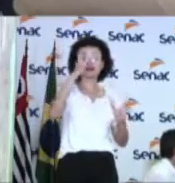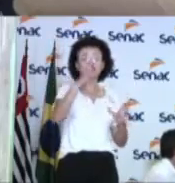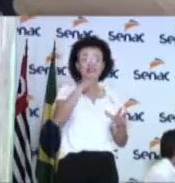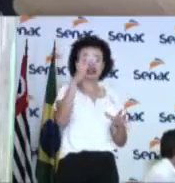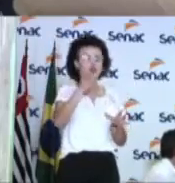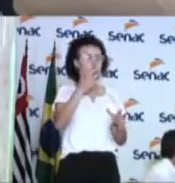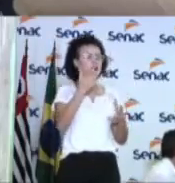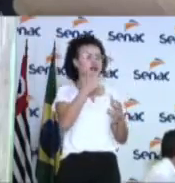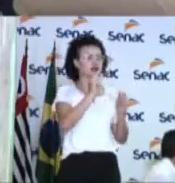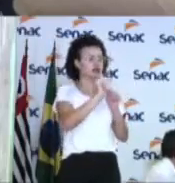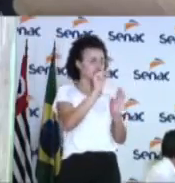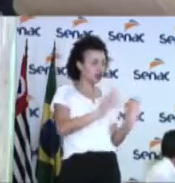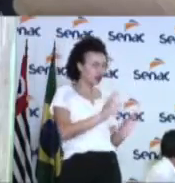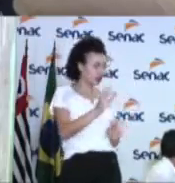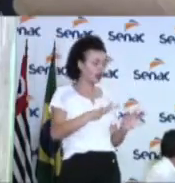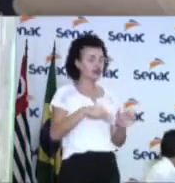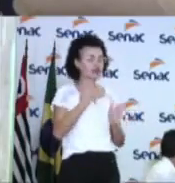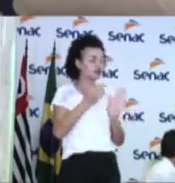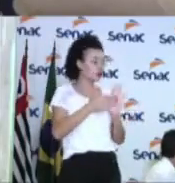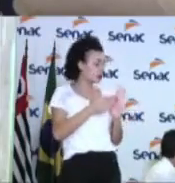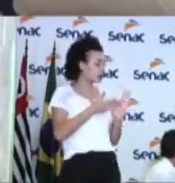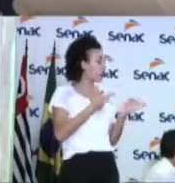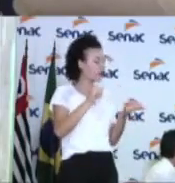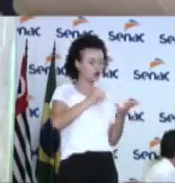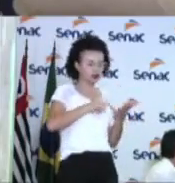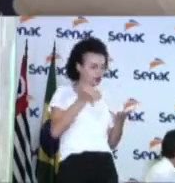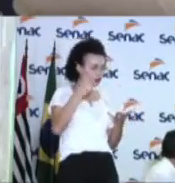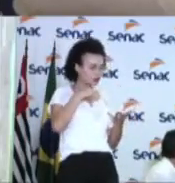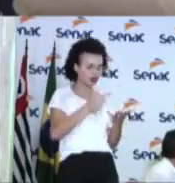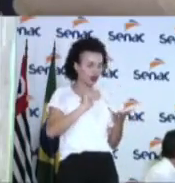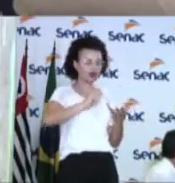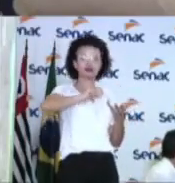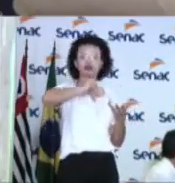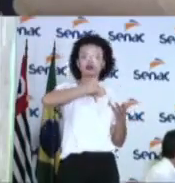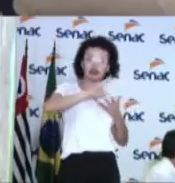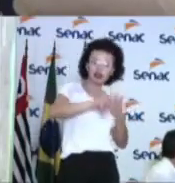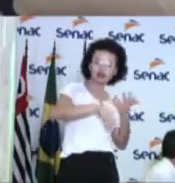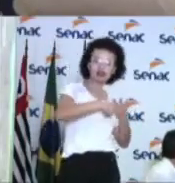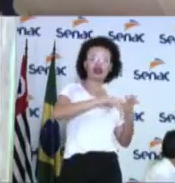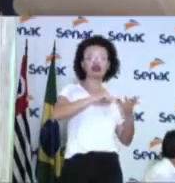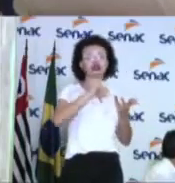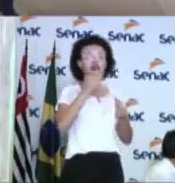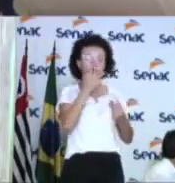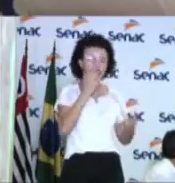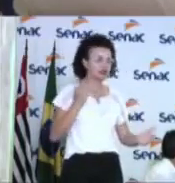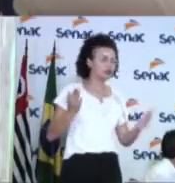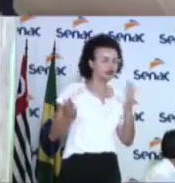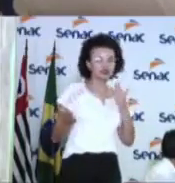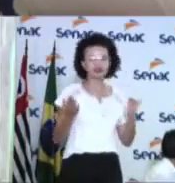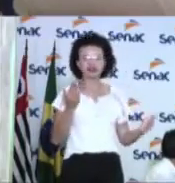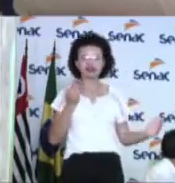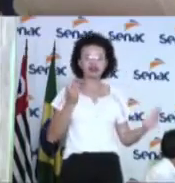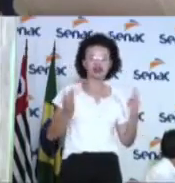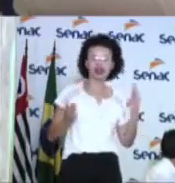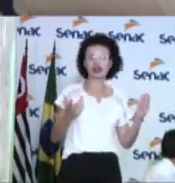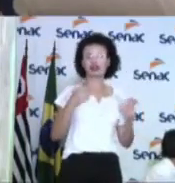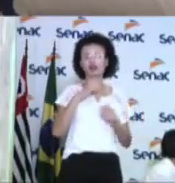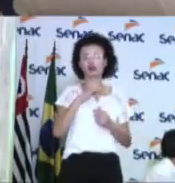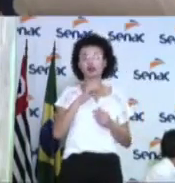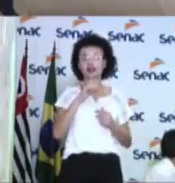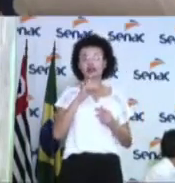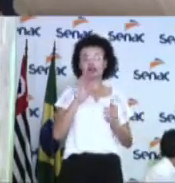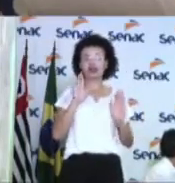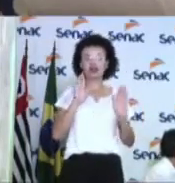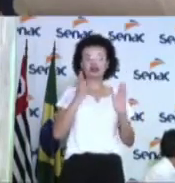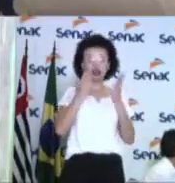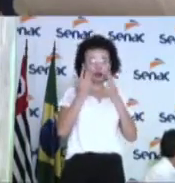sair da pauta, só que a gente não tem como. Então, existe esse dilema assim, dentro da agência, e a gente tem que lidar com isso.